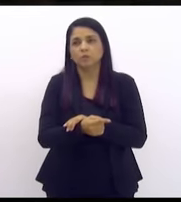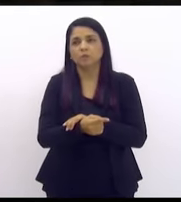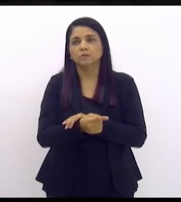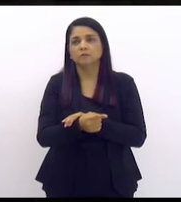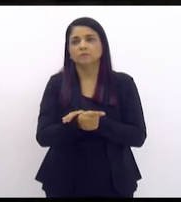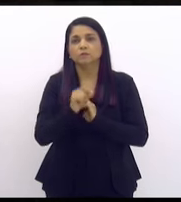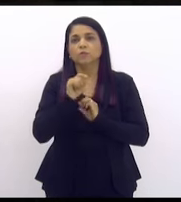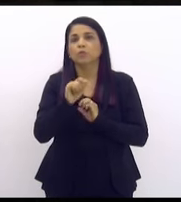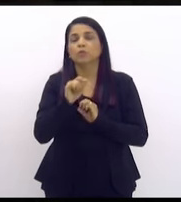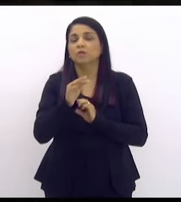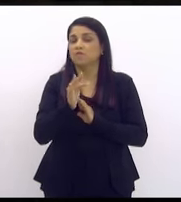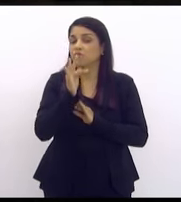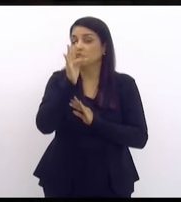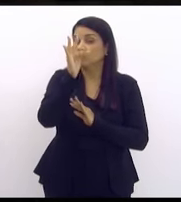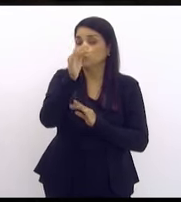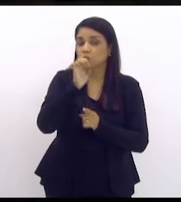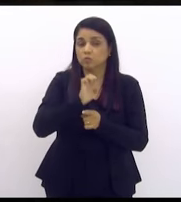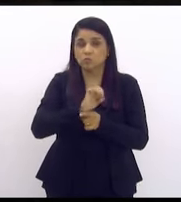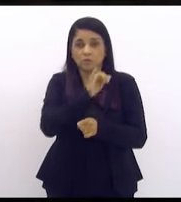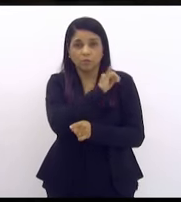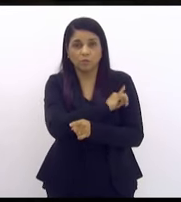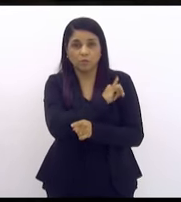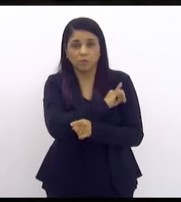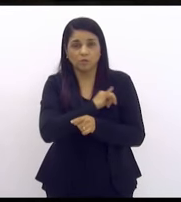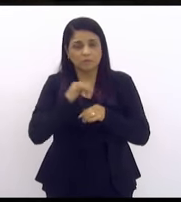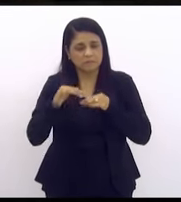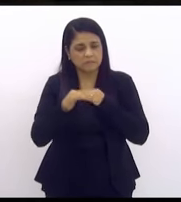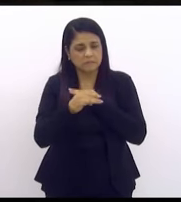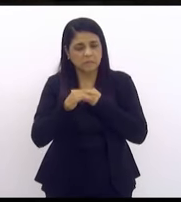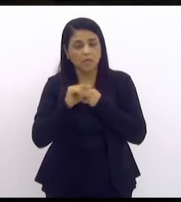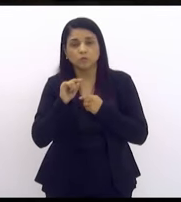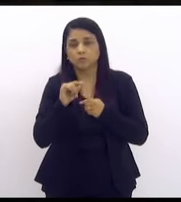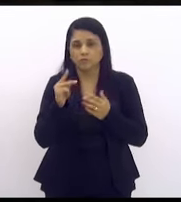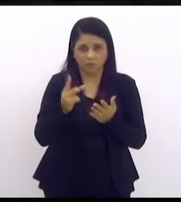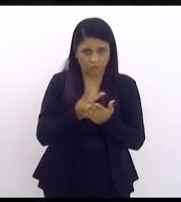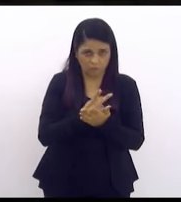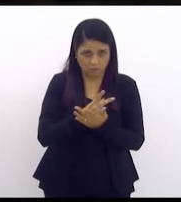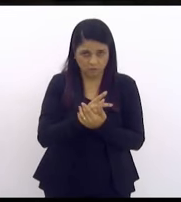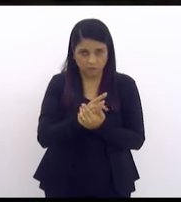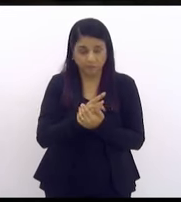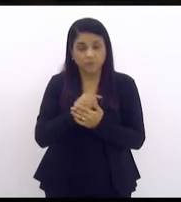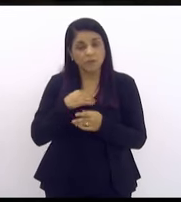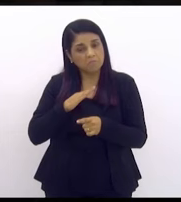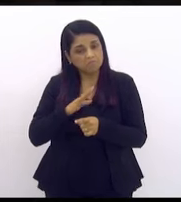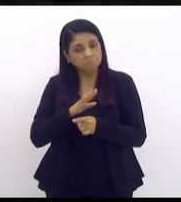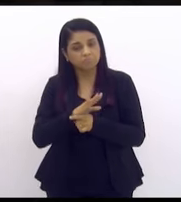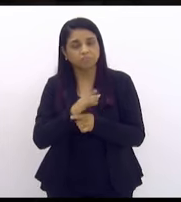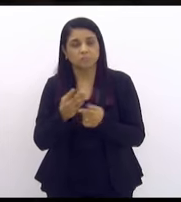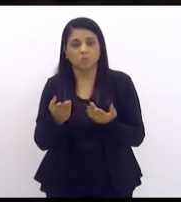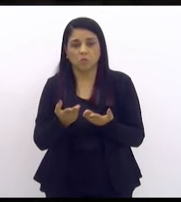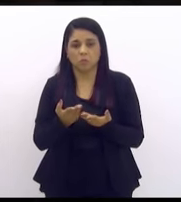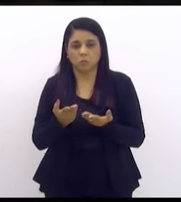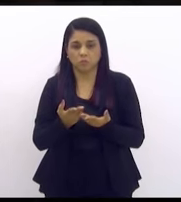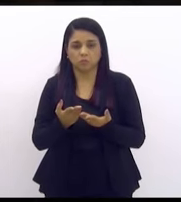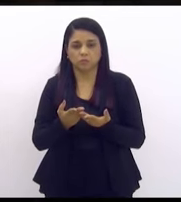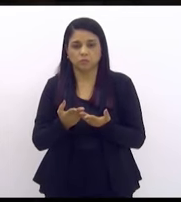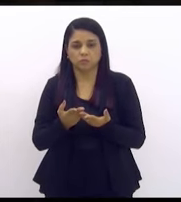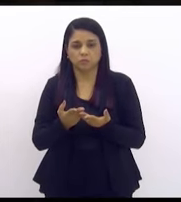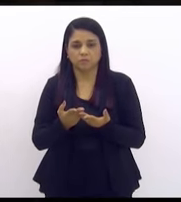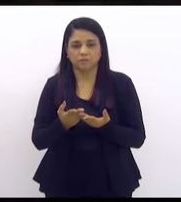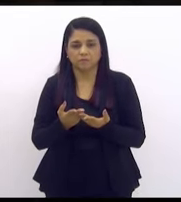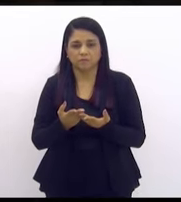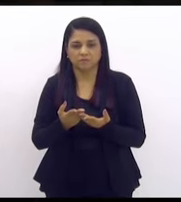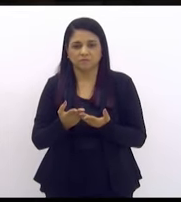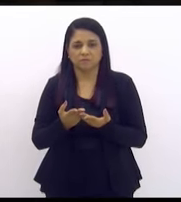que dita o futuro do Estado do Rio de Janeiro e das nossas cidades. Então, temos contribuições que hoje deputada